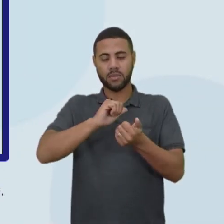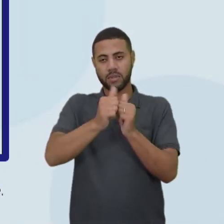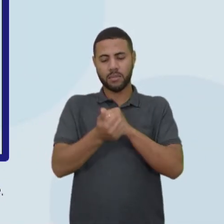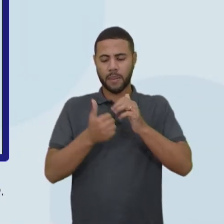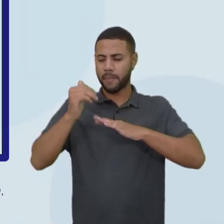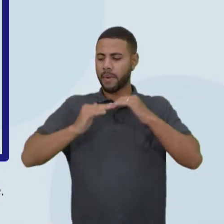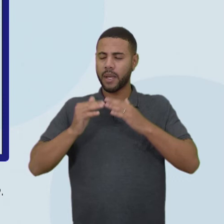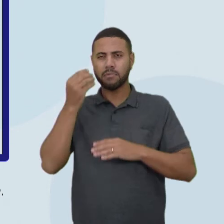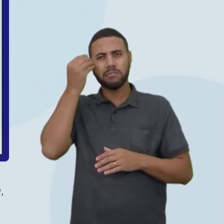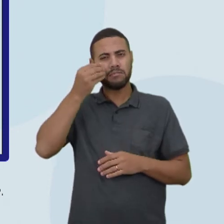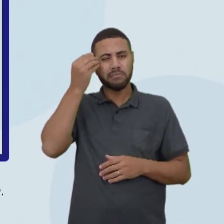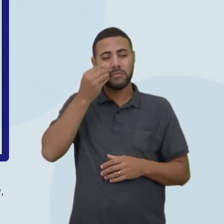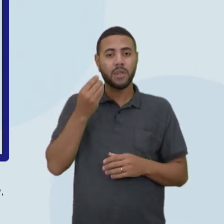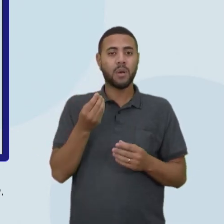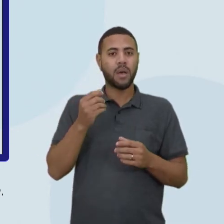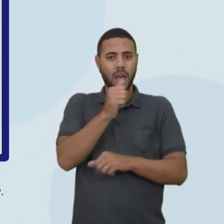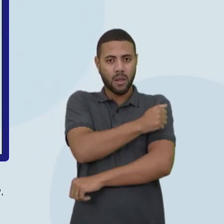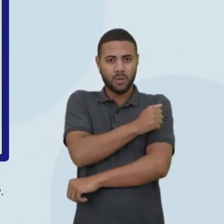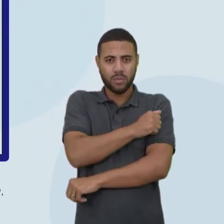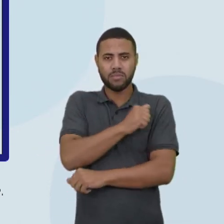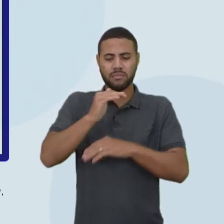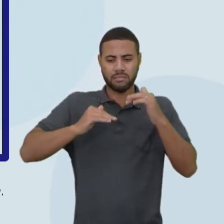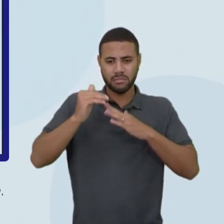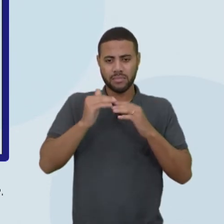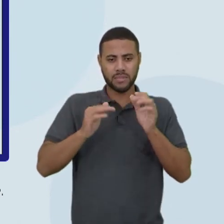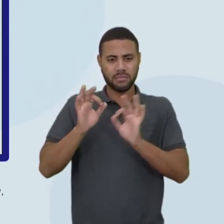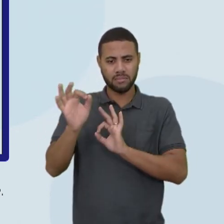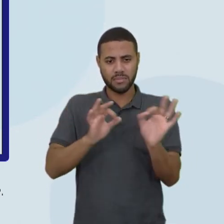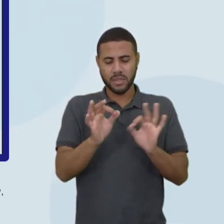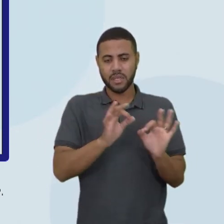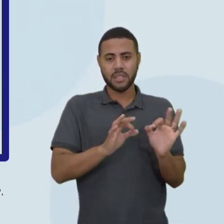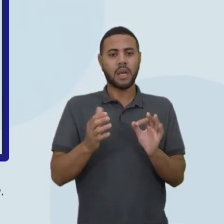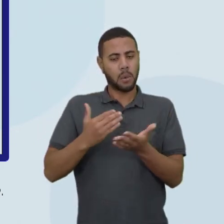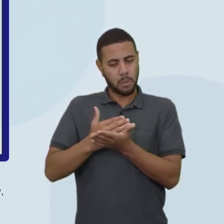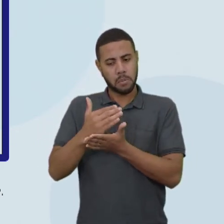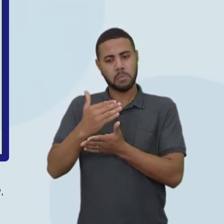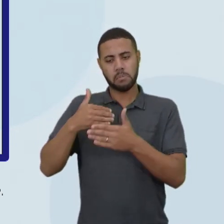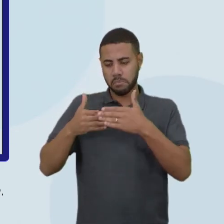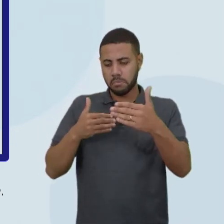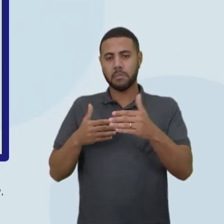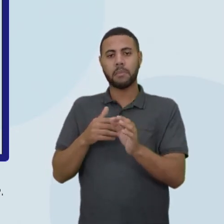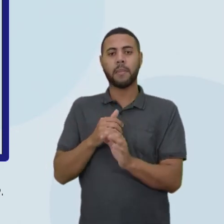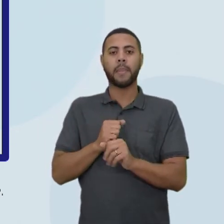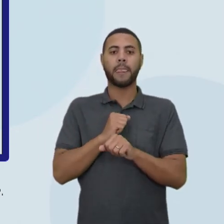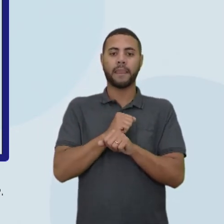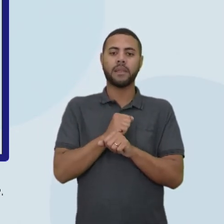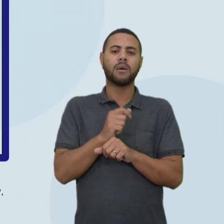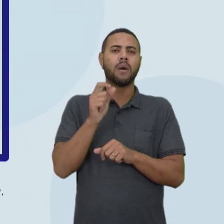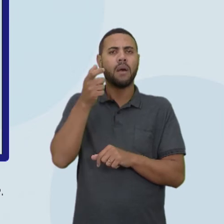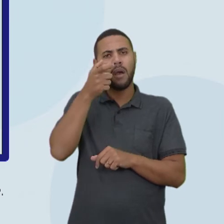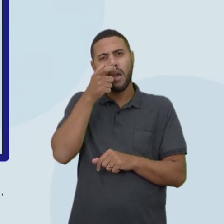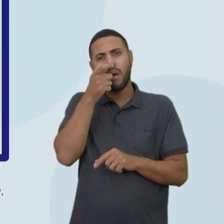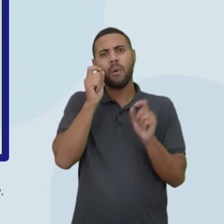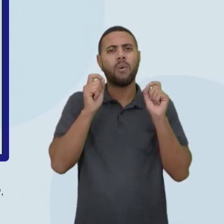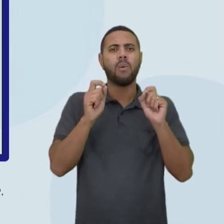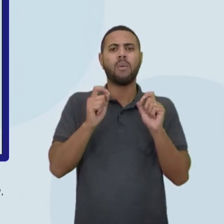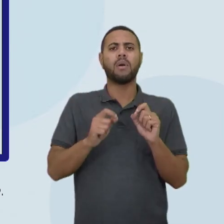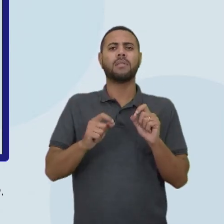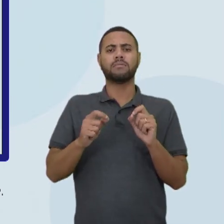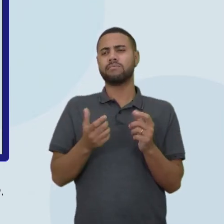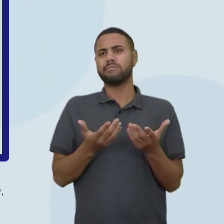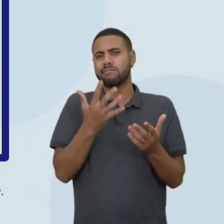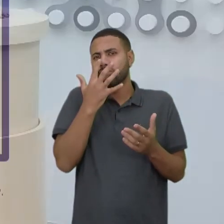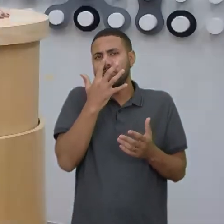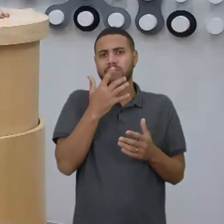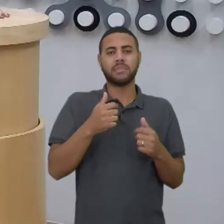e experimentação. Os estudantes vão elaborar o observatório de mídias, já estão elaborando. Tá. O que observar segundo a perspectiva do seu componente? A